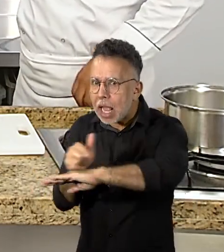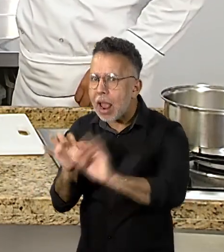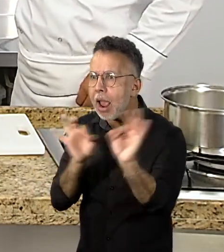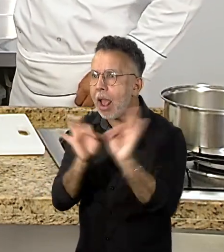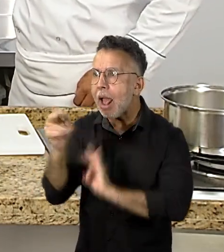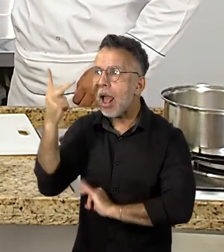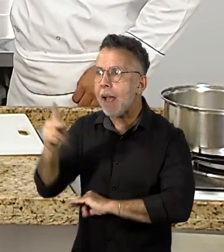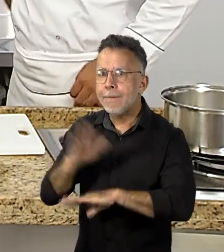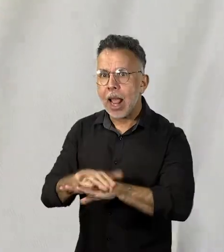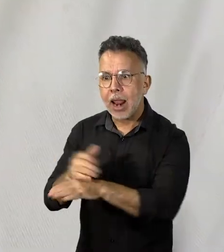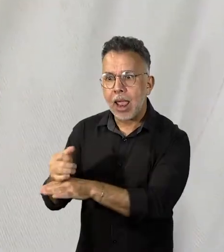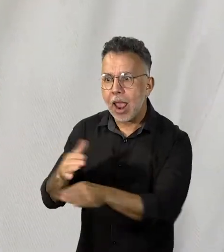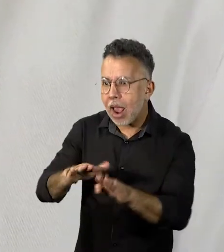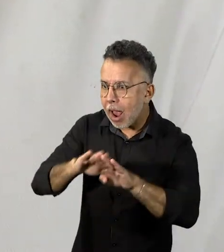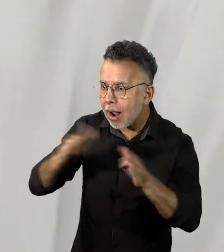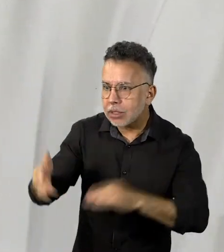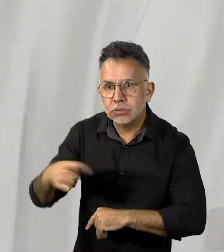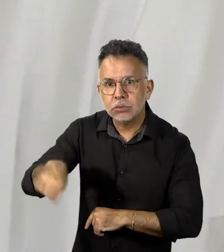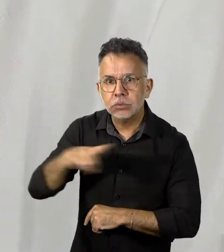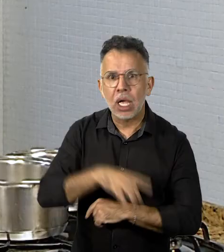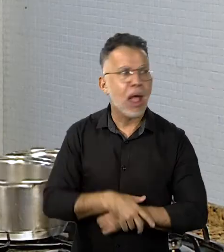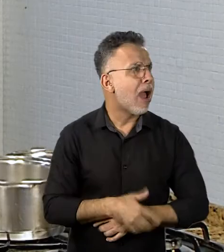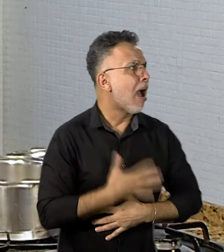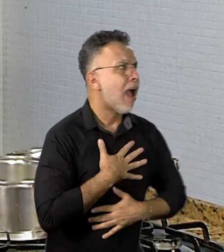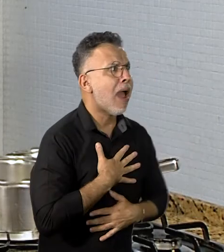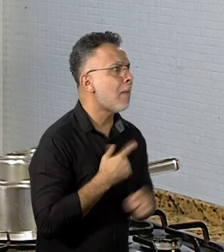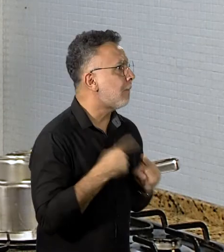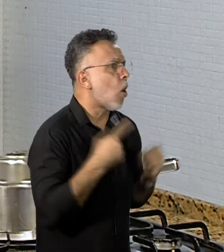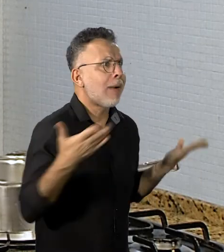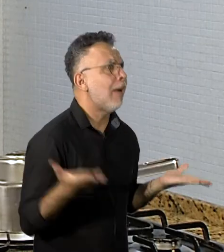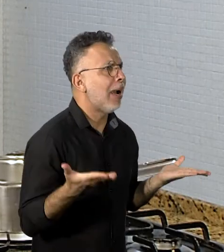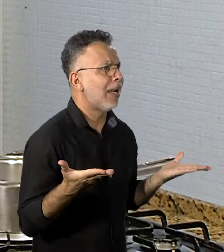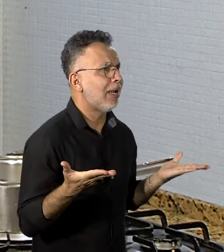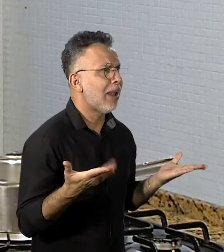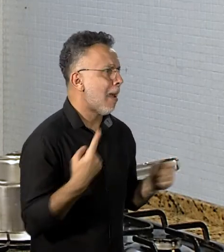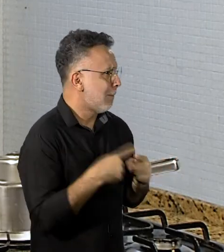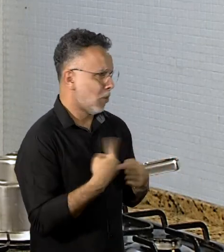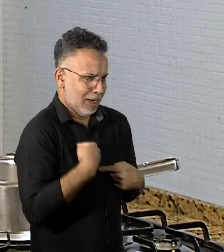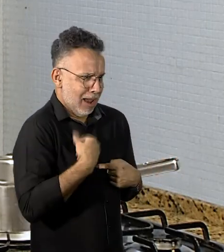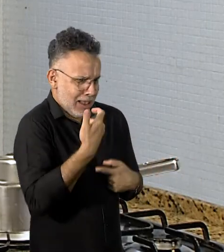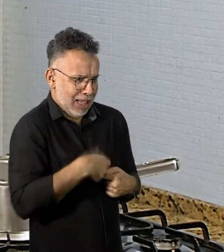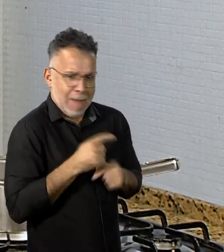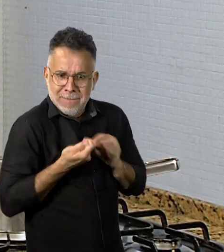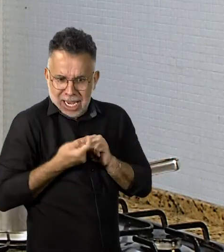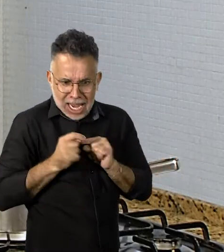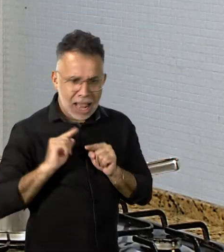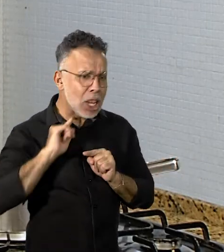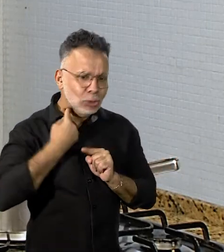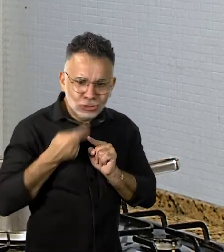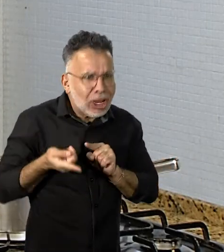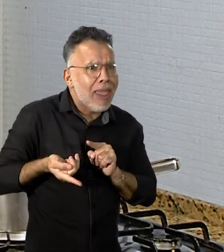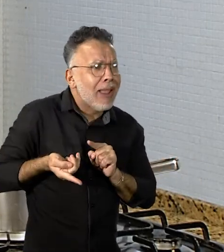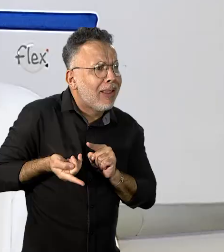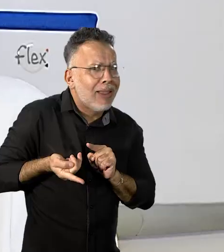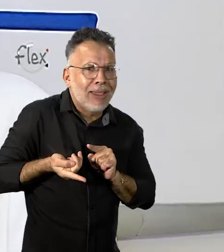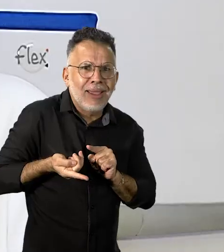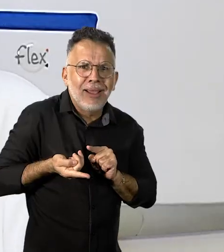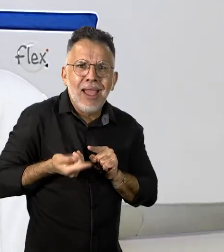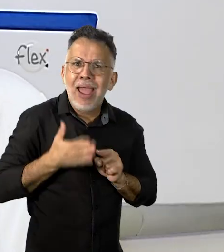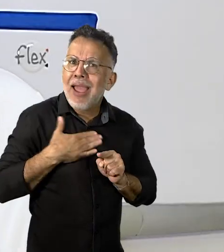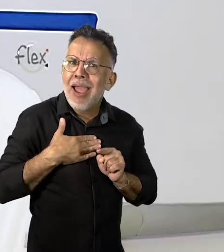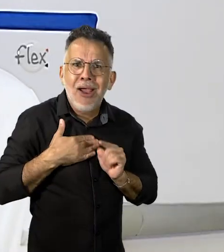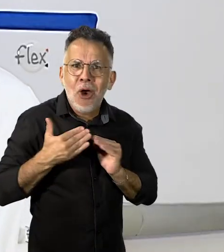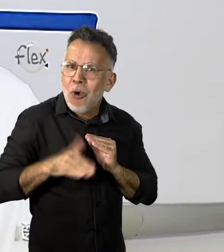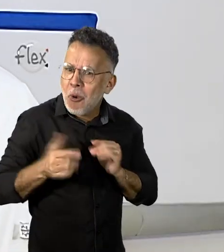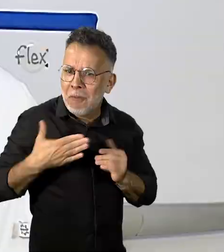limpeza pela sua doma. Oh, por qual? É por causa dessa pequena manchinha aqui que só